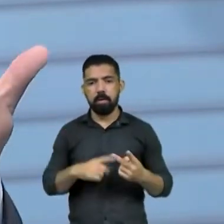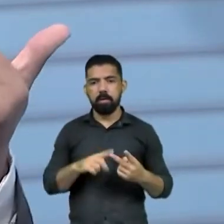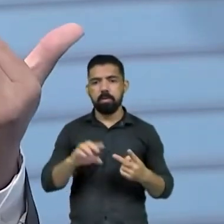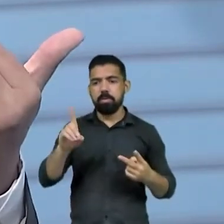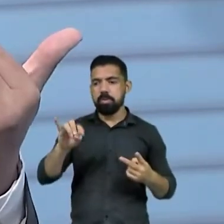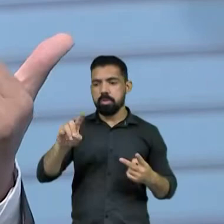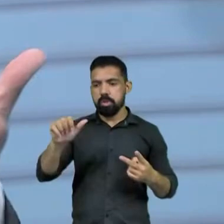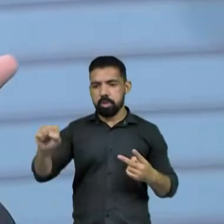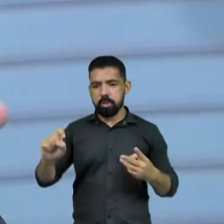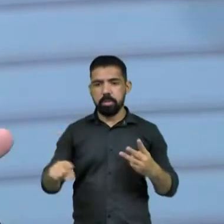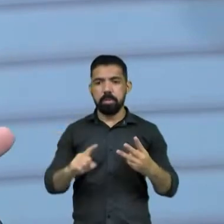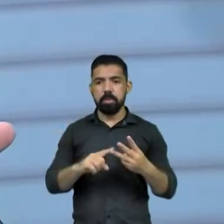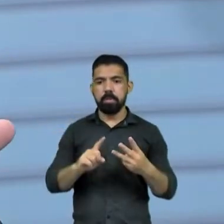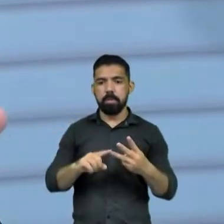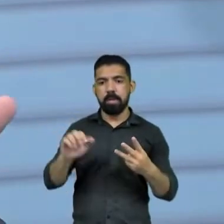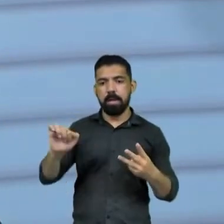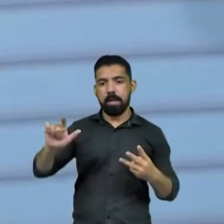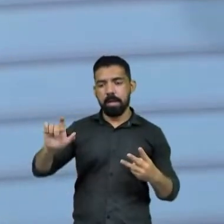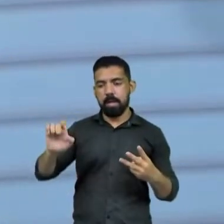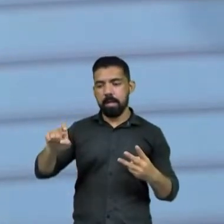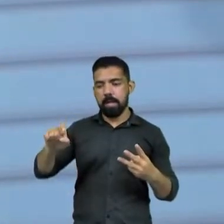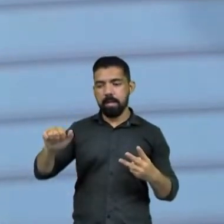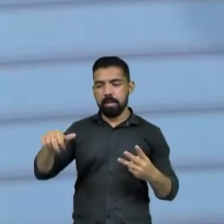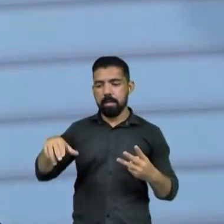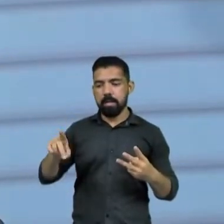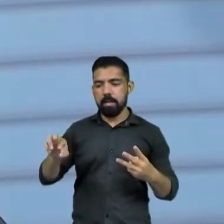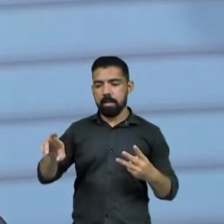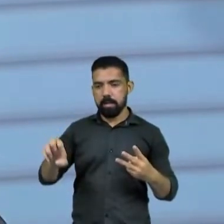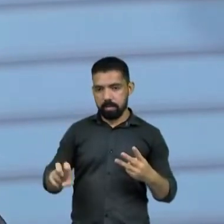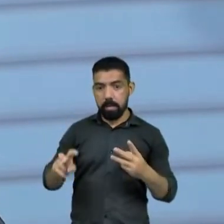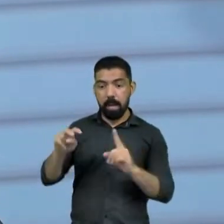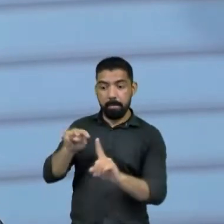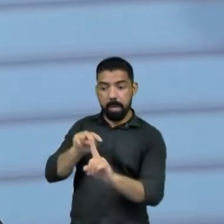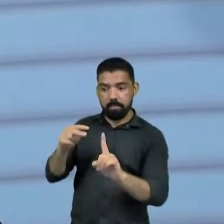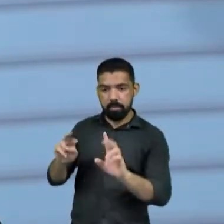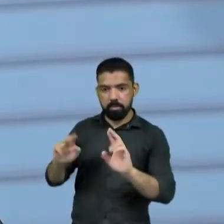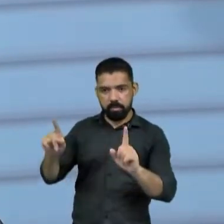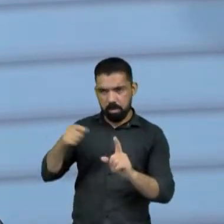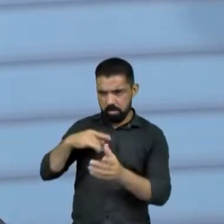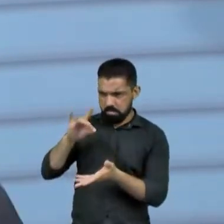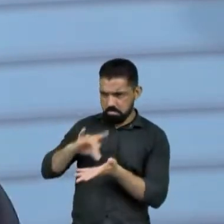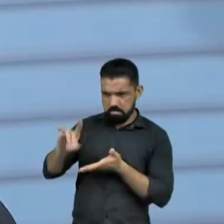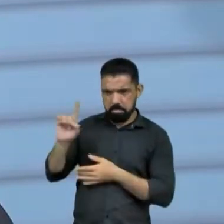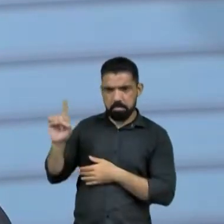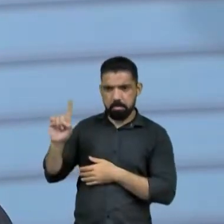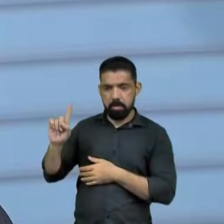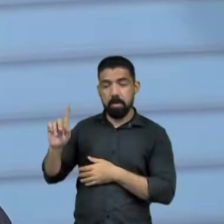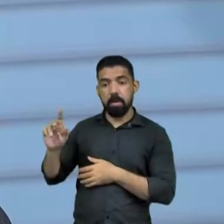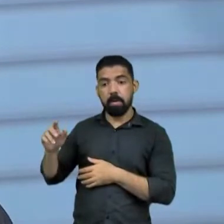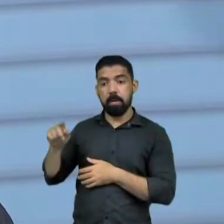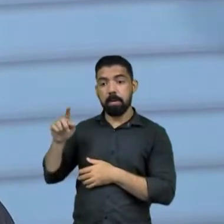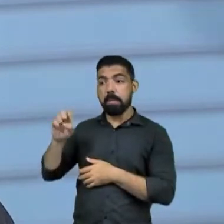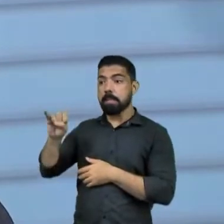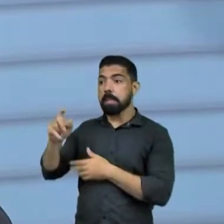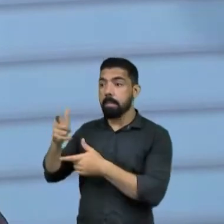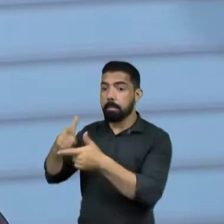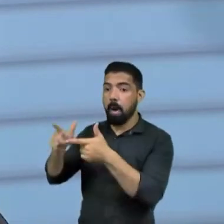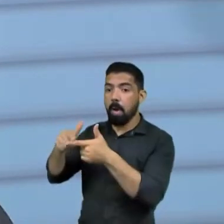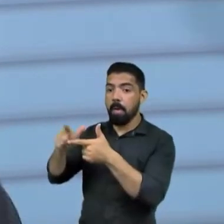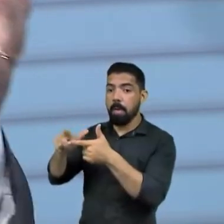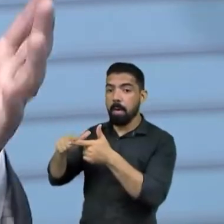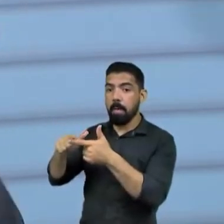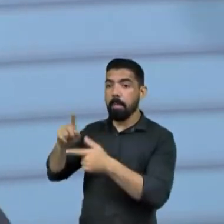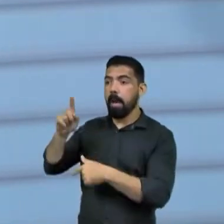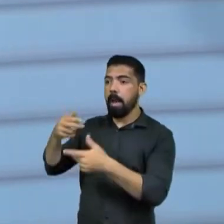perspectiva é outra não é de inimigo mas eu oro pela vida dele eu oro porque eu entendo que está acontecendo ala coisa tá acontecendo umaa coisa com ele ali por trás